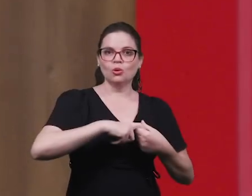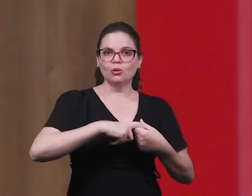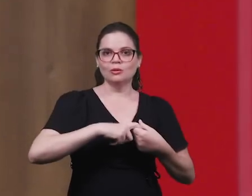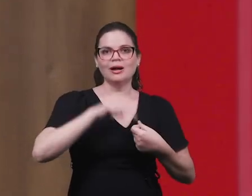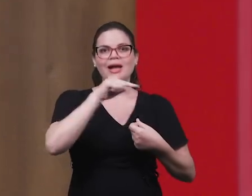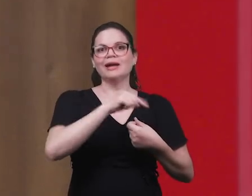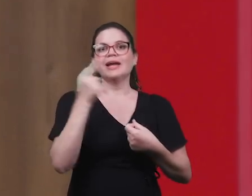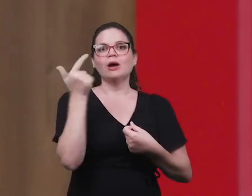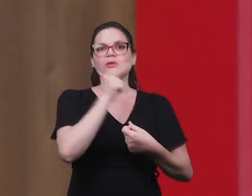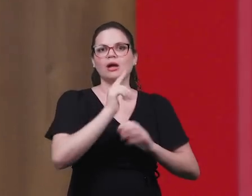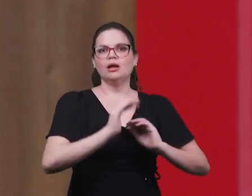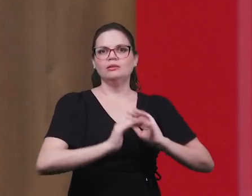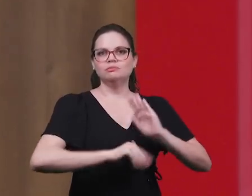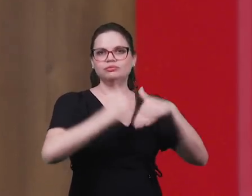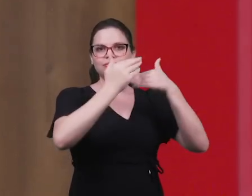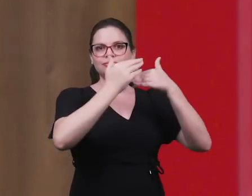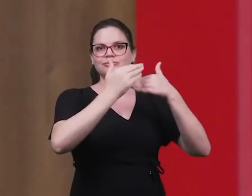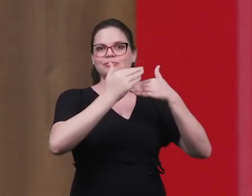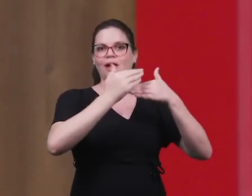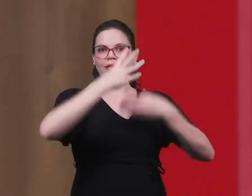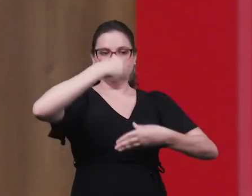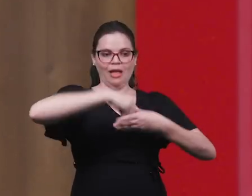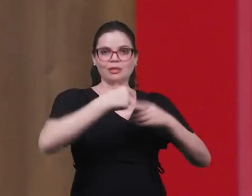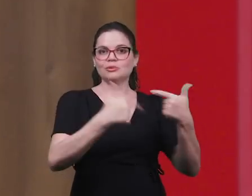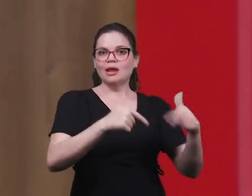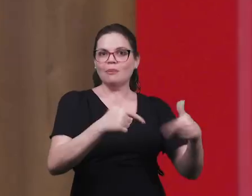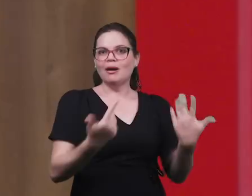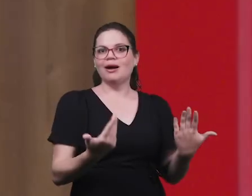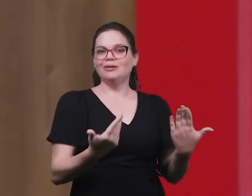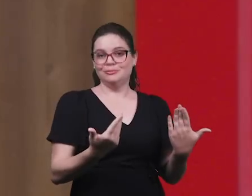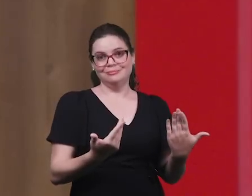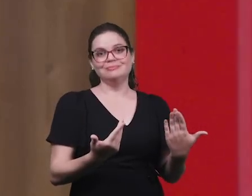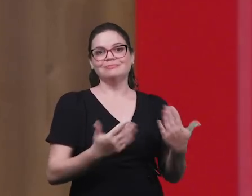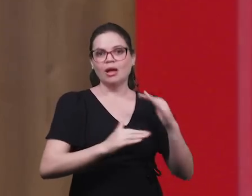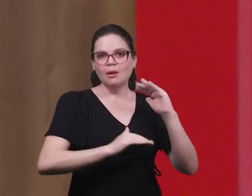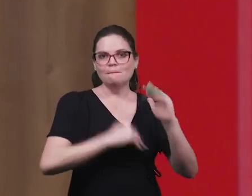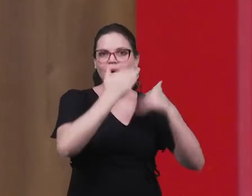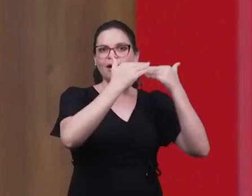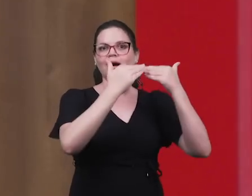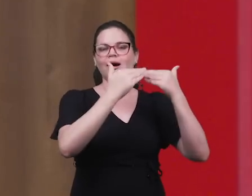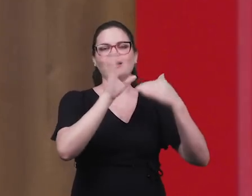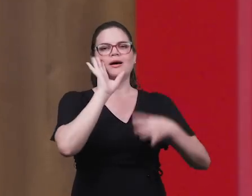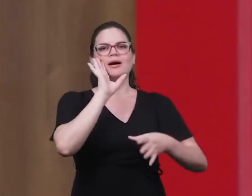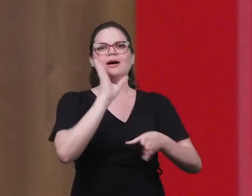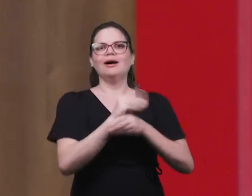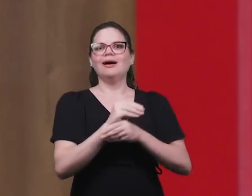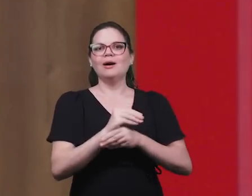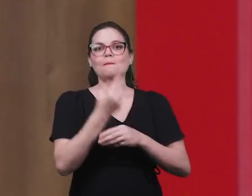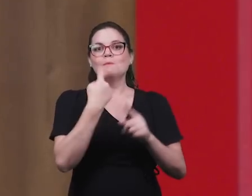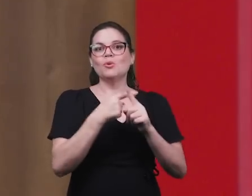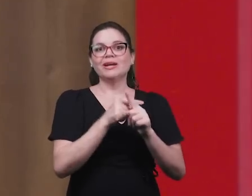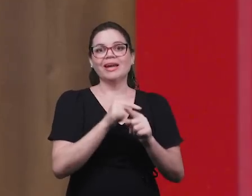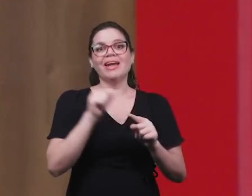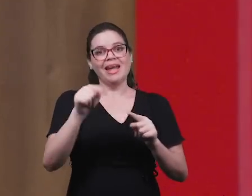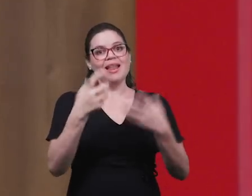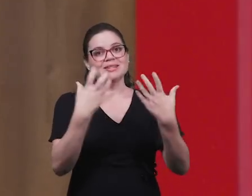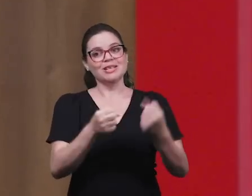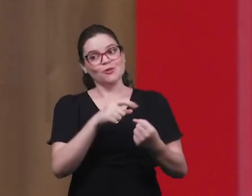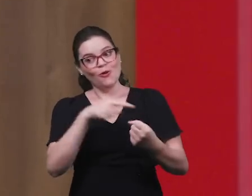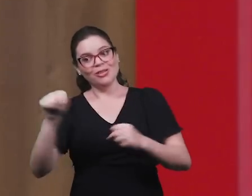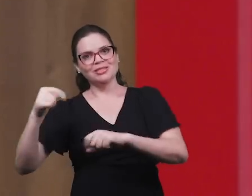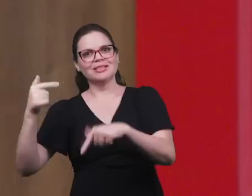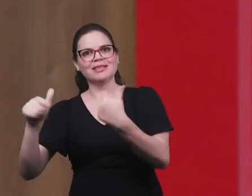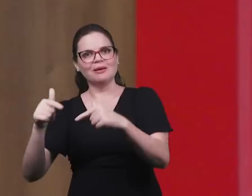ele recebeu uma promoção no seu trabalho, e ele reconheceu que Deus estava ali, que Deus tinha dado sabedoria a ele para